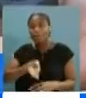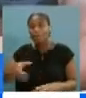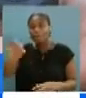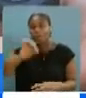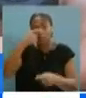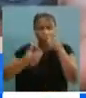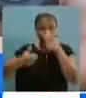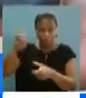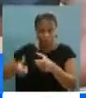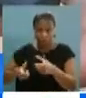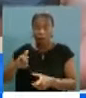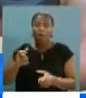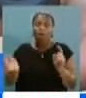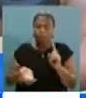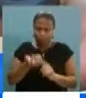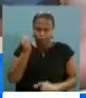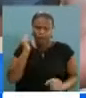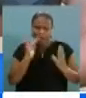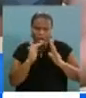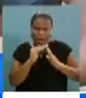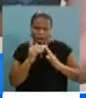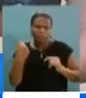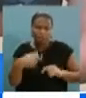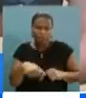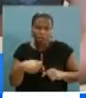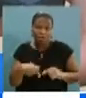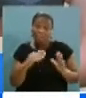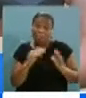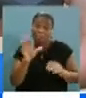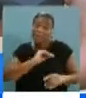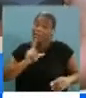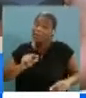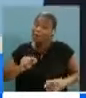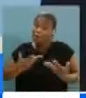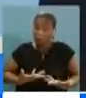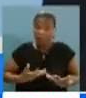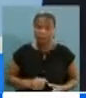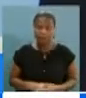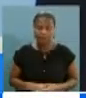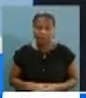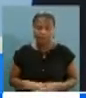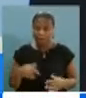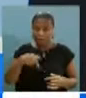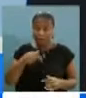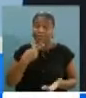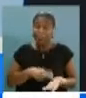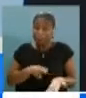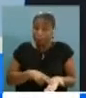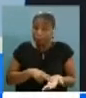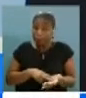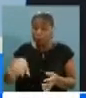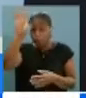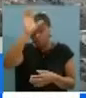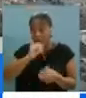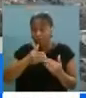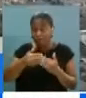14,9% da população consegue adquirir a moradia mais barata neste momento. É a partir desta realidade que o